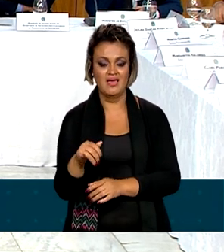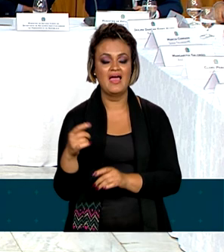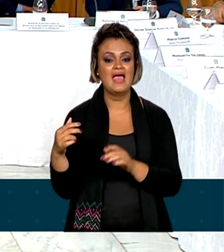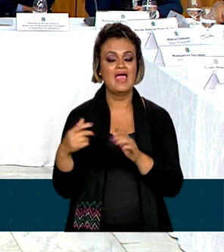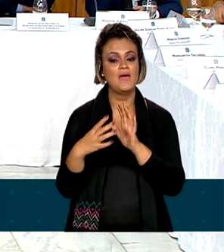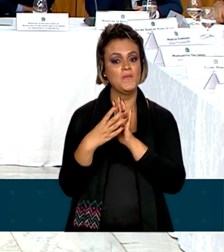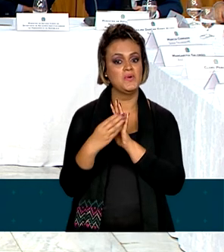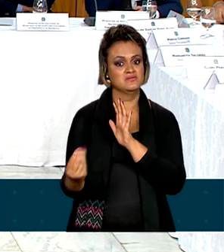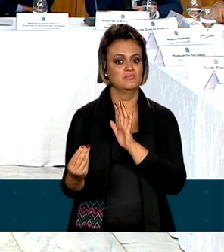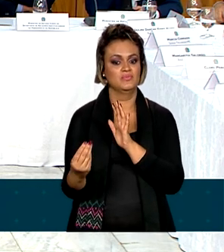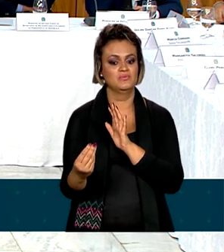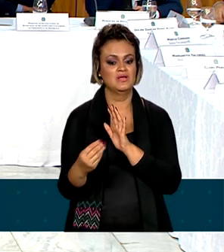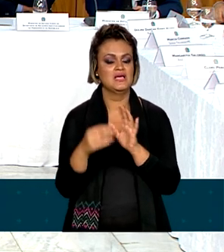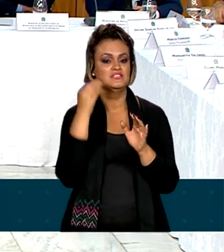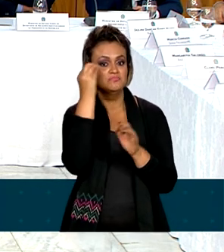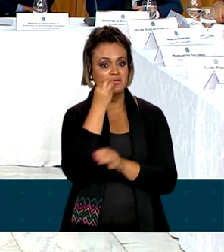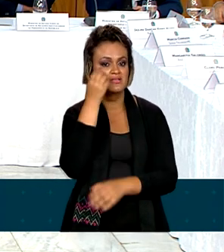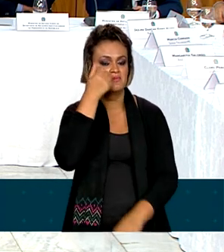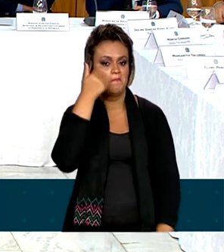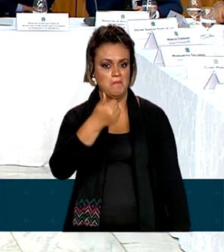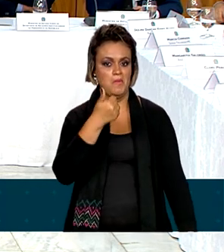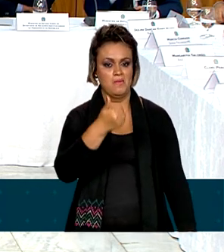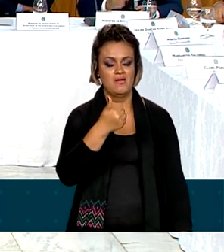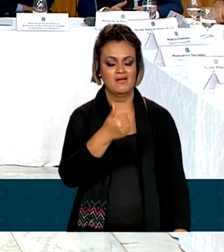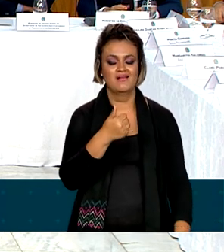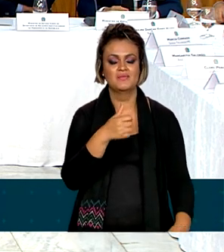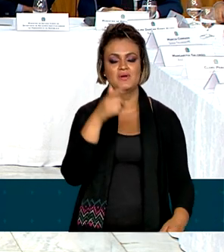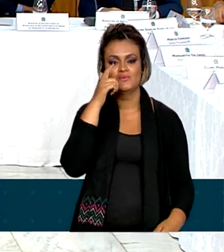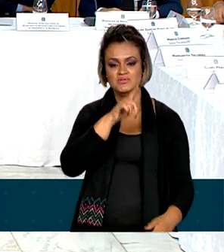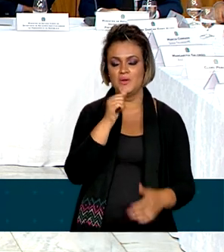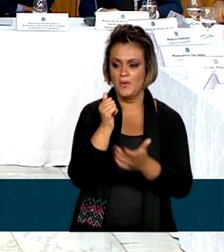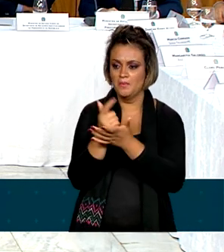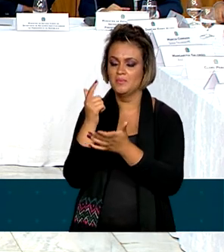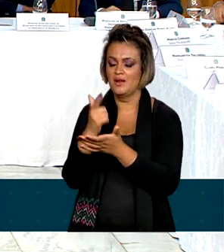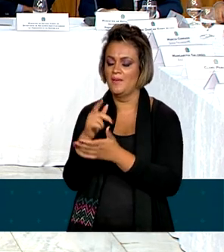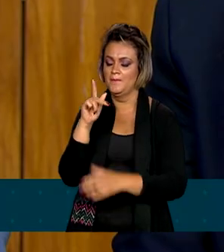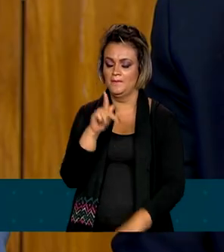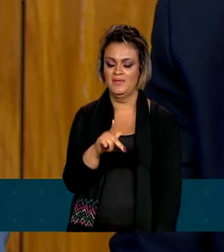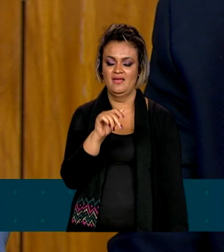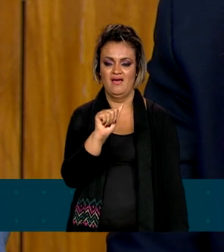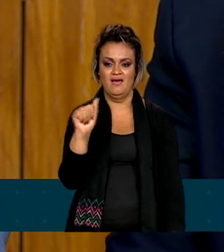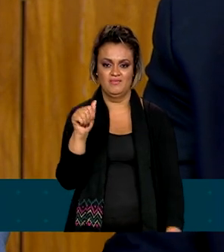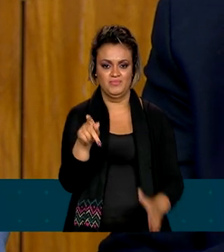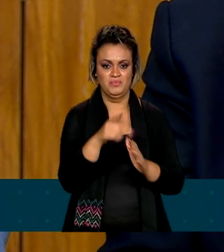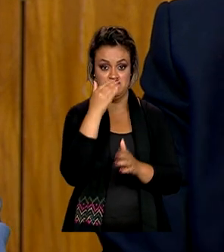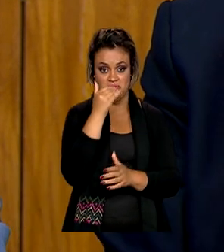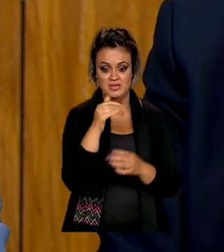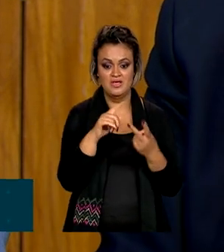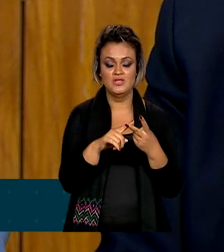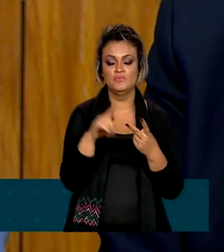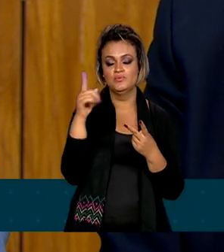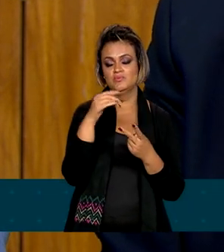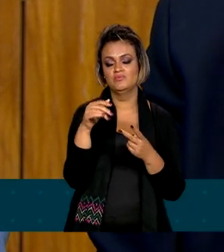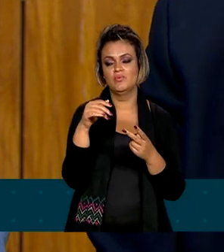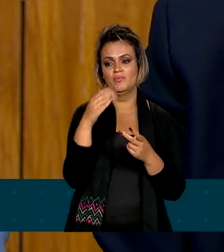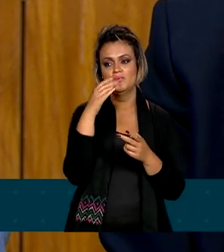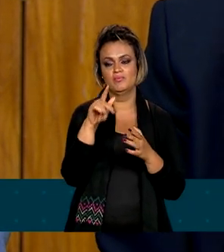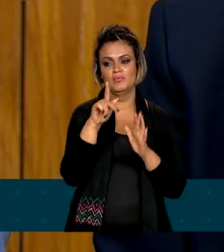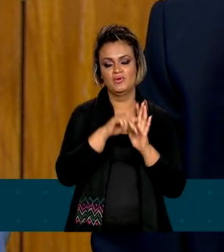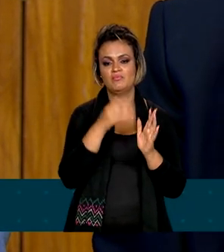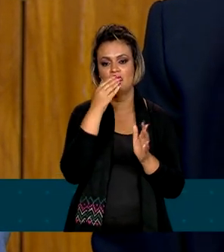na exitosa experiência do Programa de Aquisição de Alimentos, o PAA, e do Programa Fome Zero.